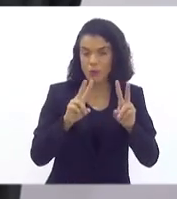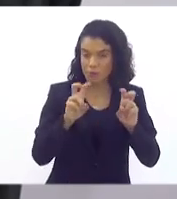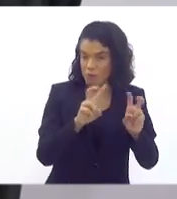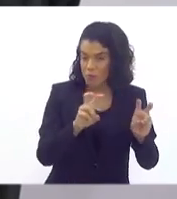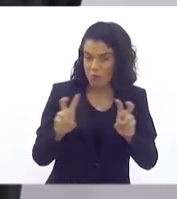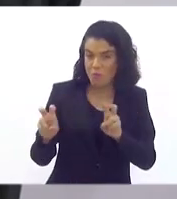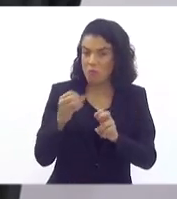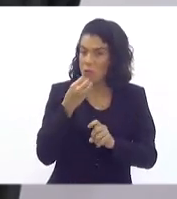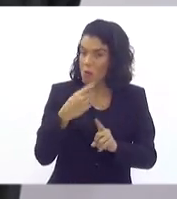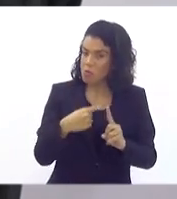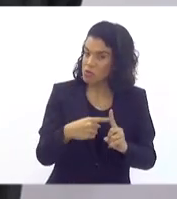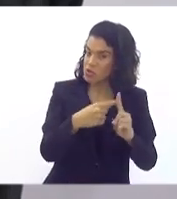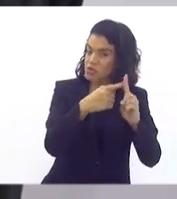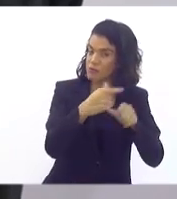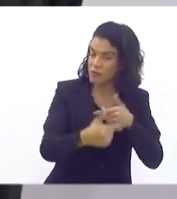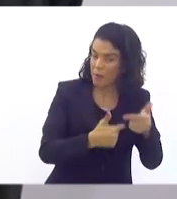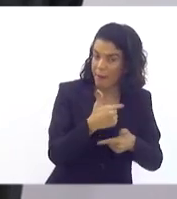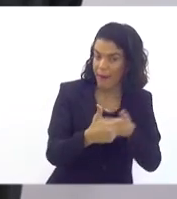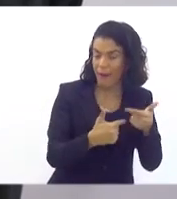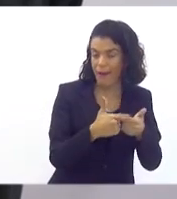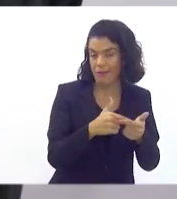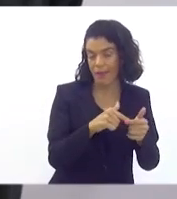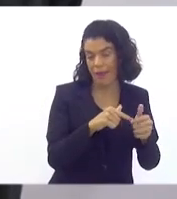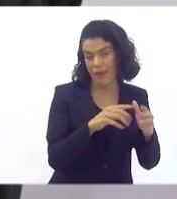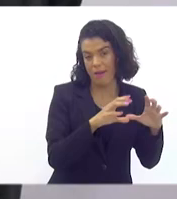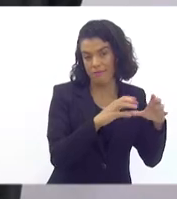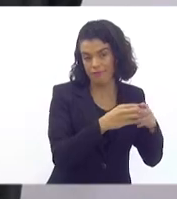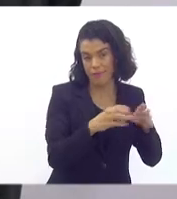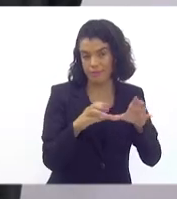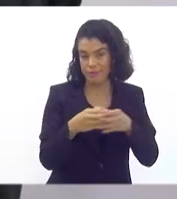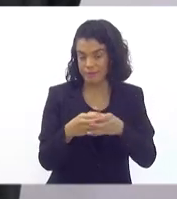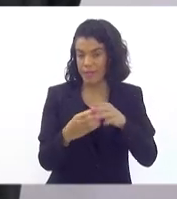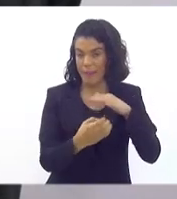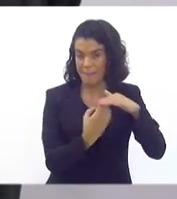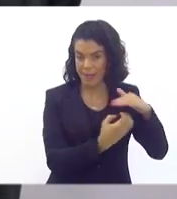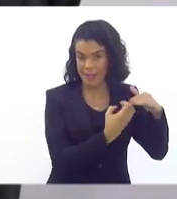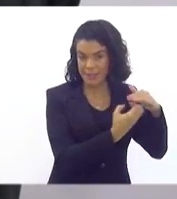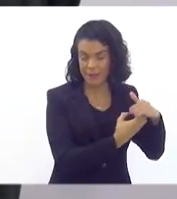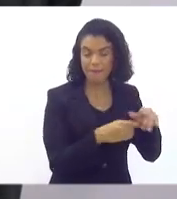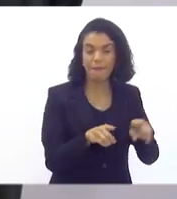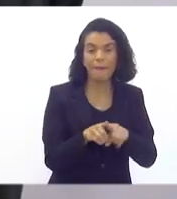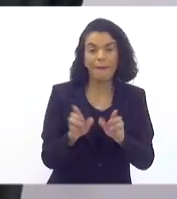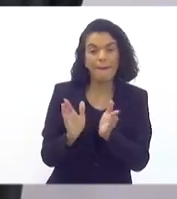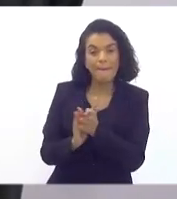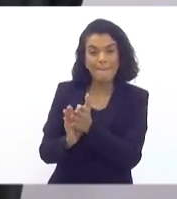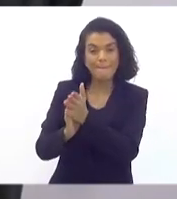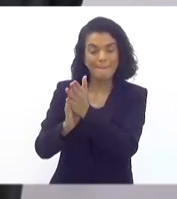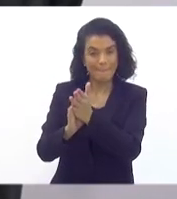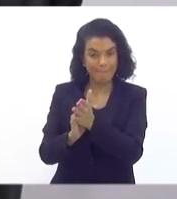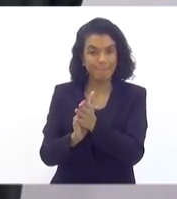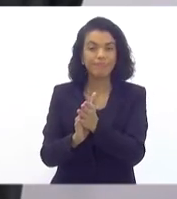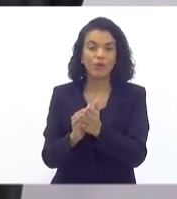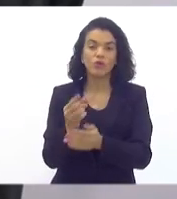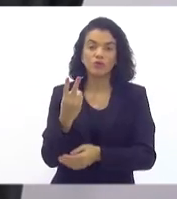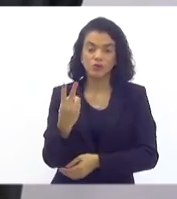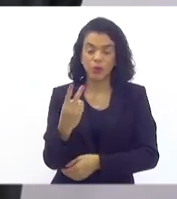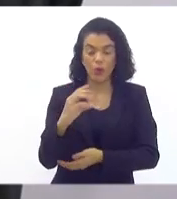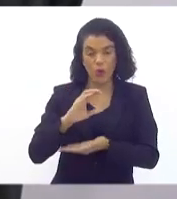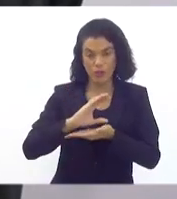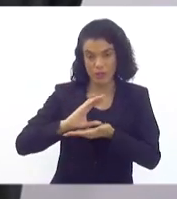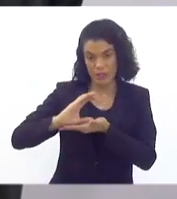agora a evidenciamos aqui inclusive o objeto da autocrítica e aqui parabenizar mais uma vez o o conselheiro